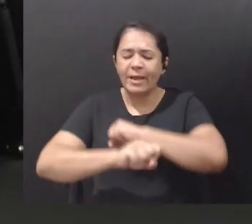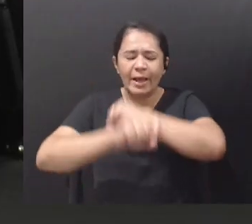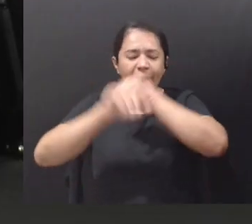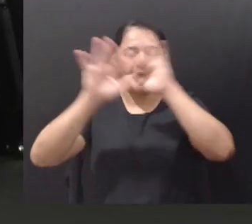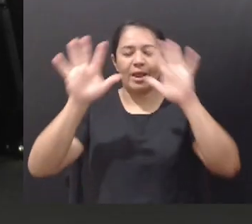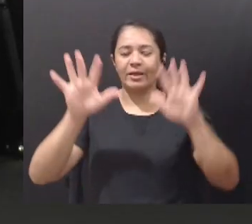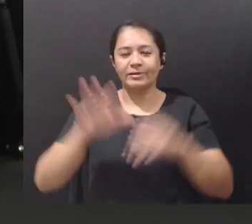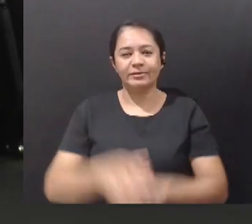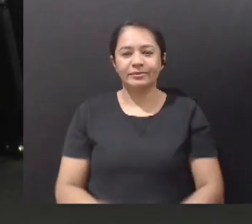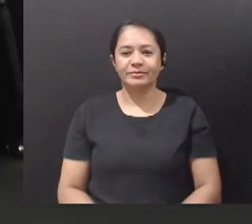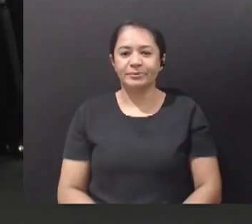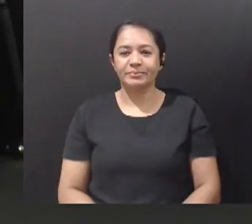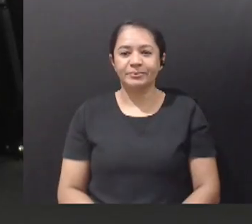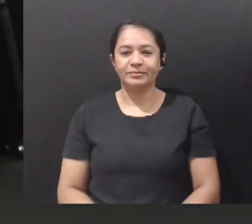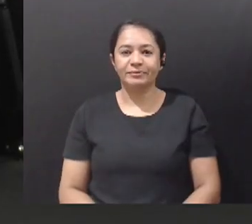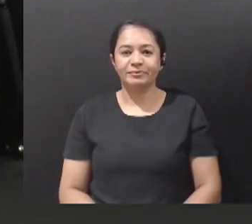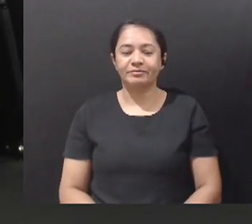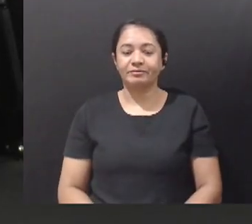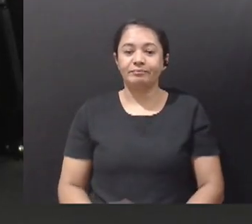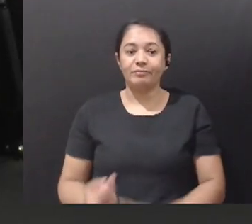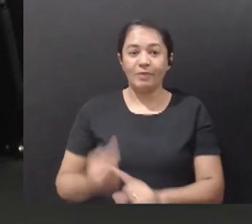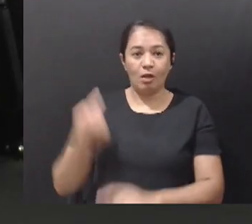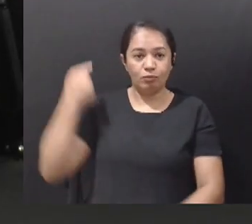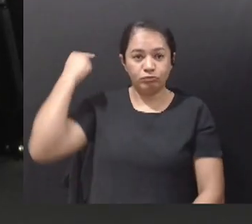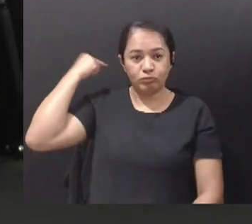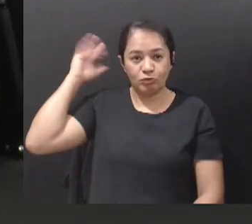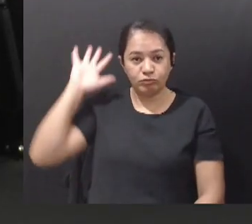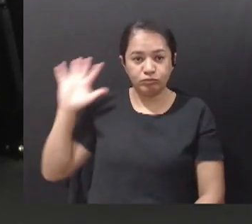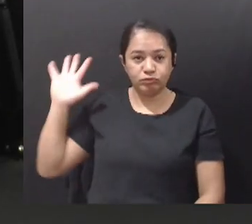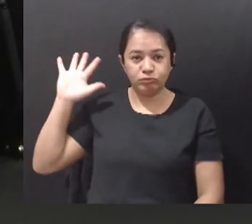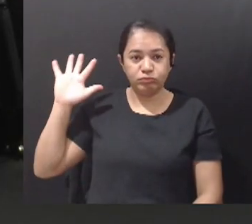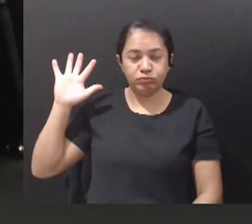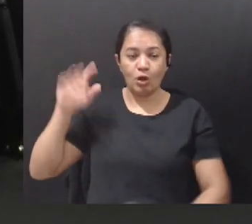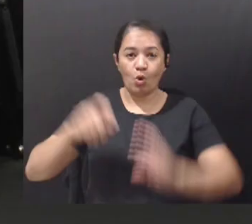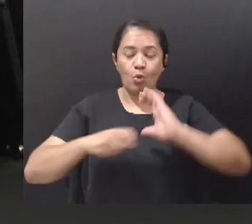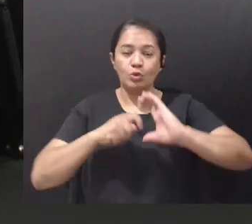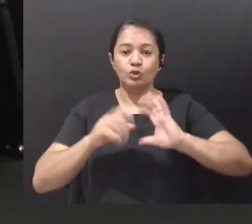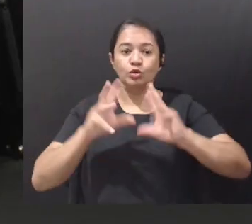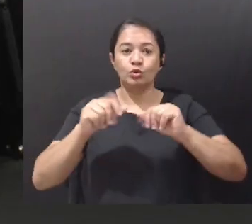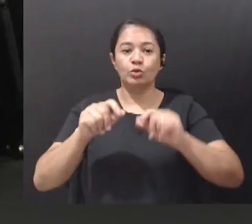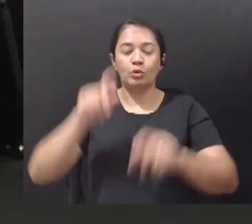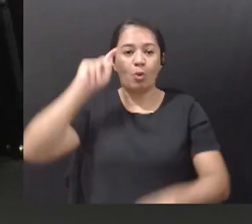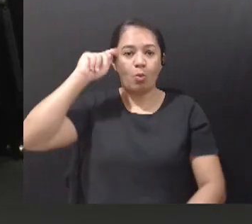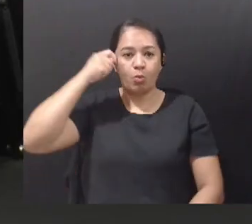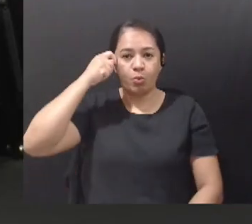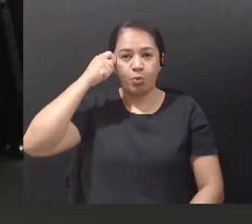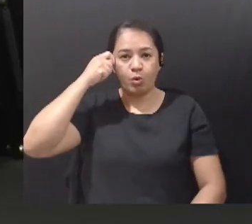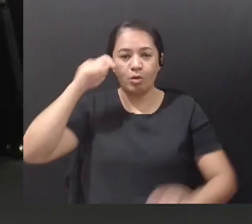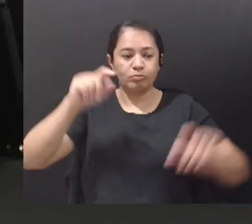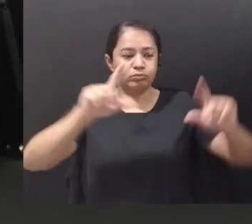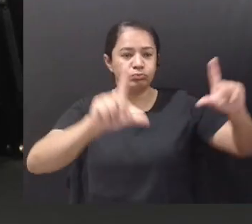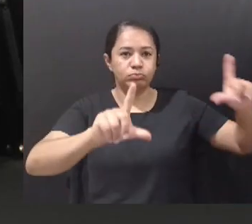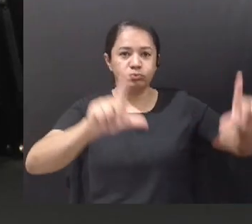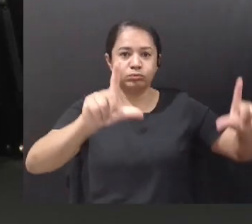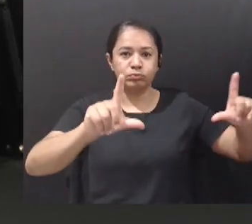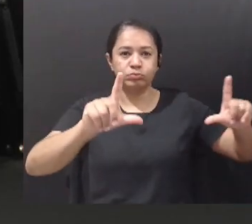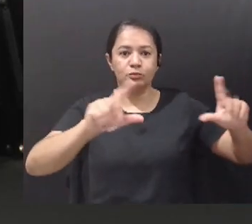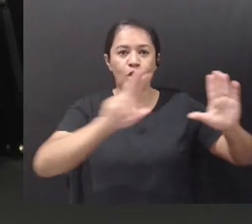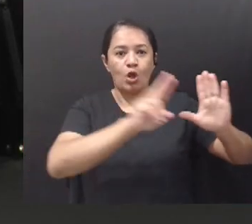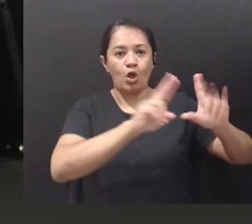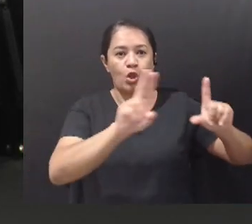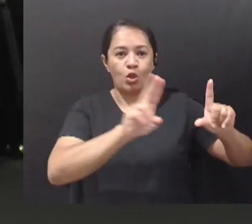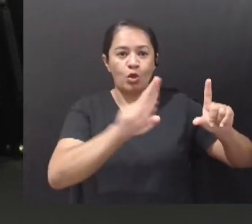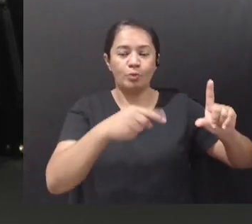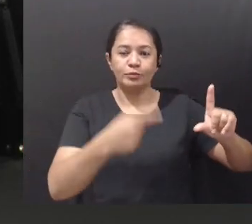assim. Ao meu fundo, o estúdio do Na Casa do Povo, todo em preto, com um televisor, com o logotipo do nosso podcast,